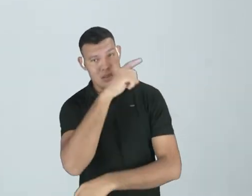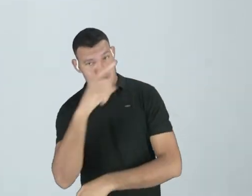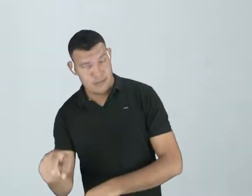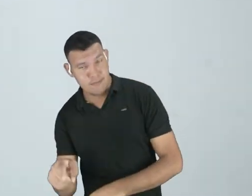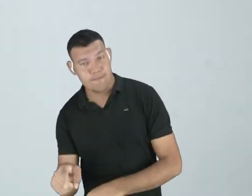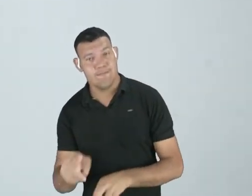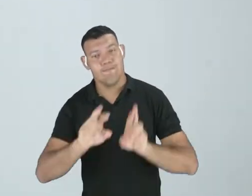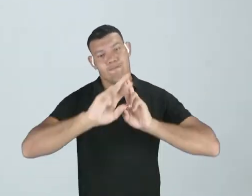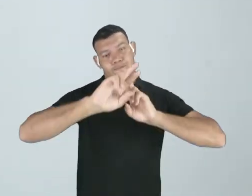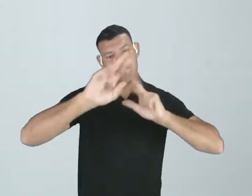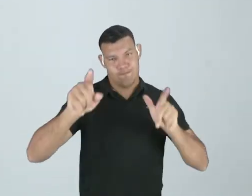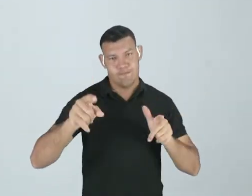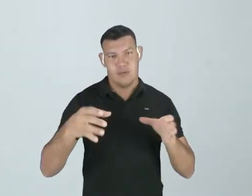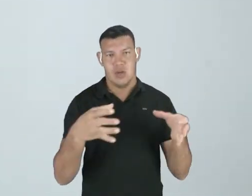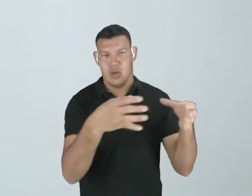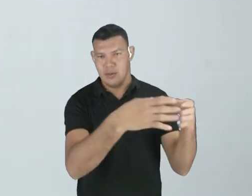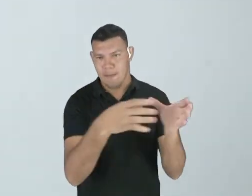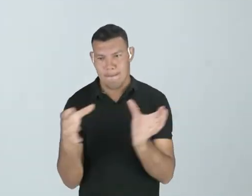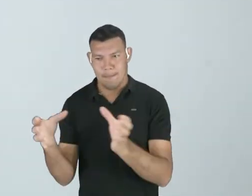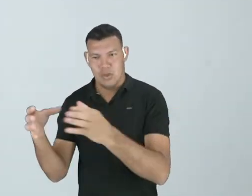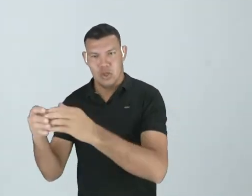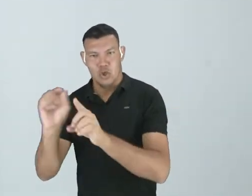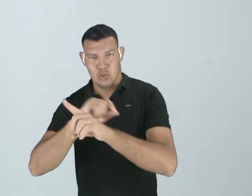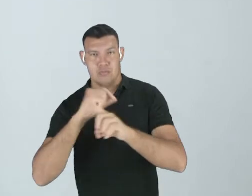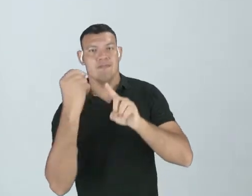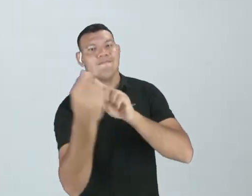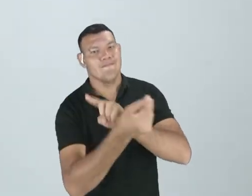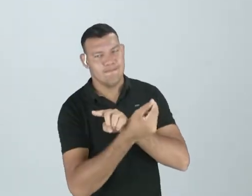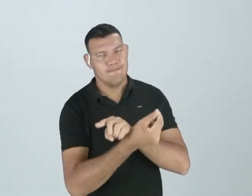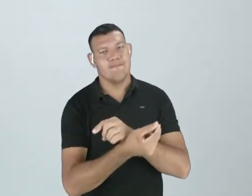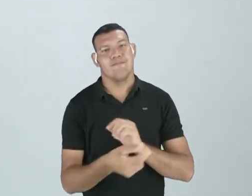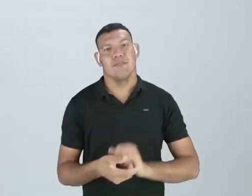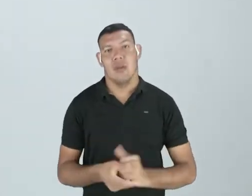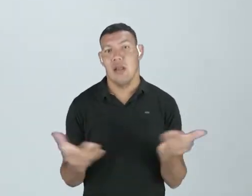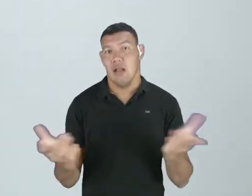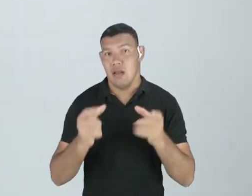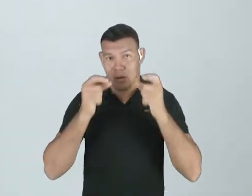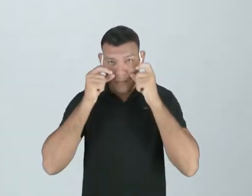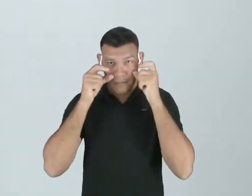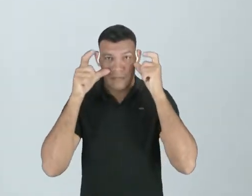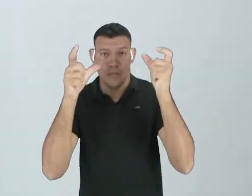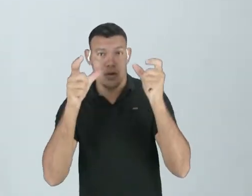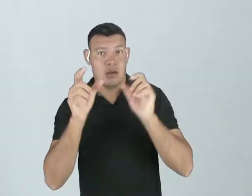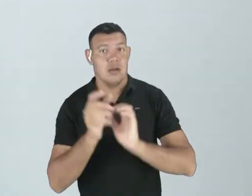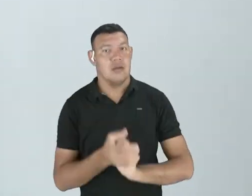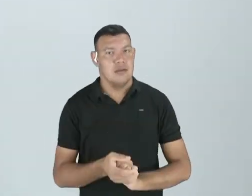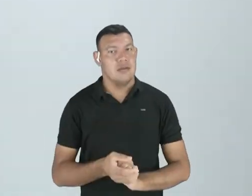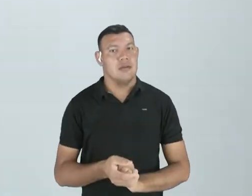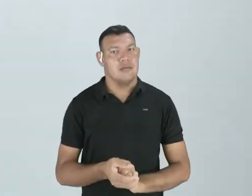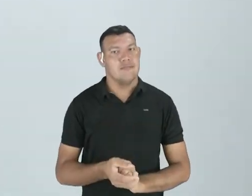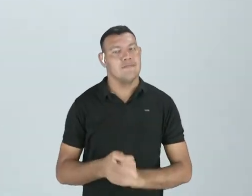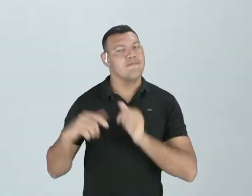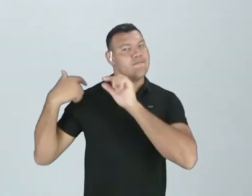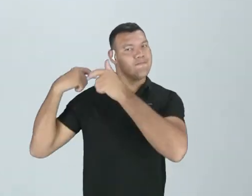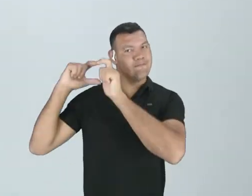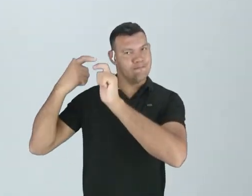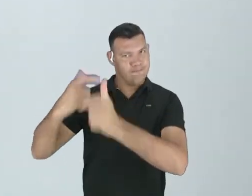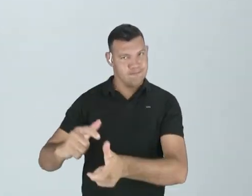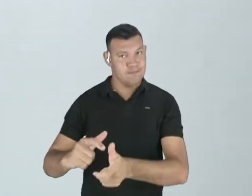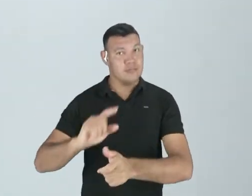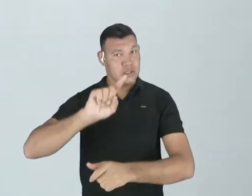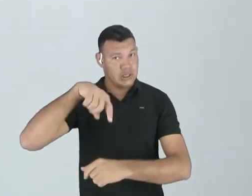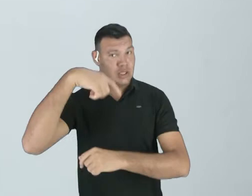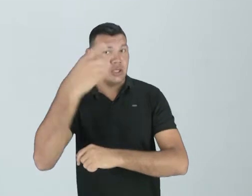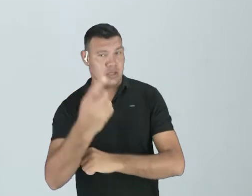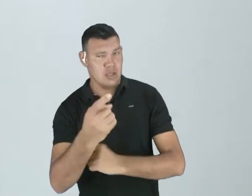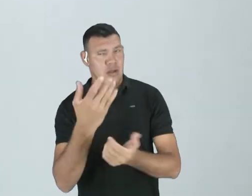e todas as desigualdades que a sociedade tem. Mas prestem atenção, isso é o que acontece na teoria, certo?